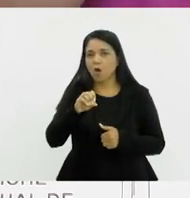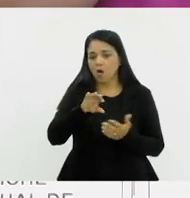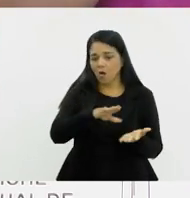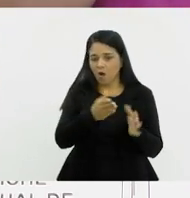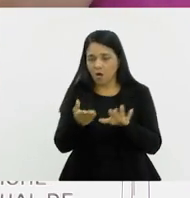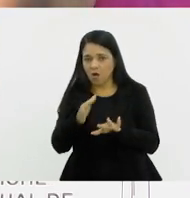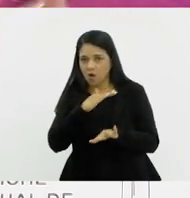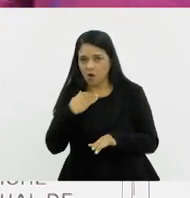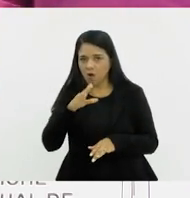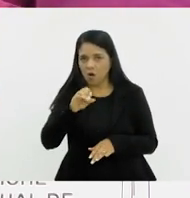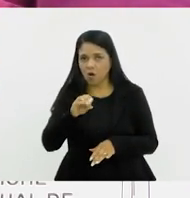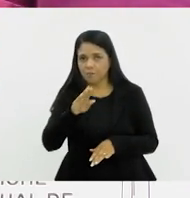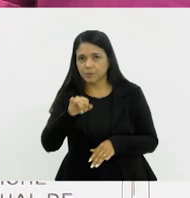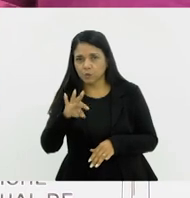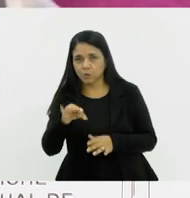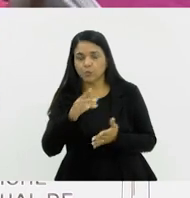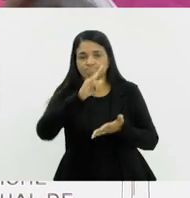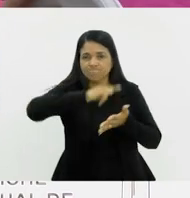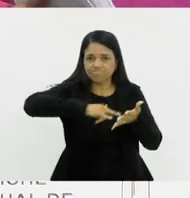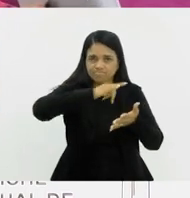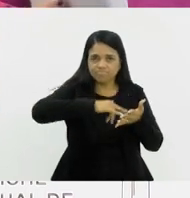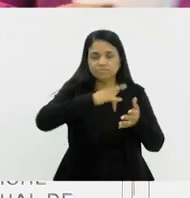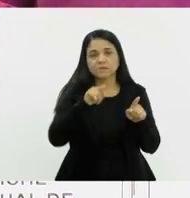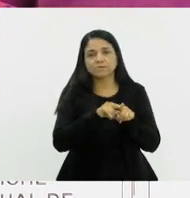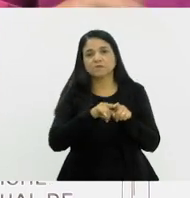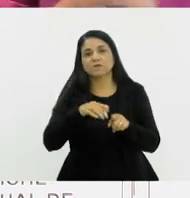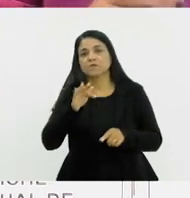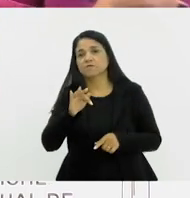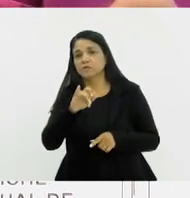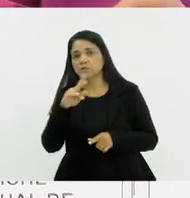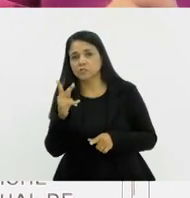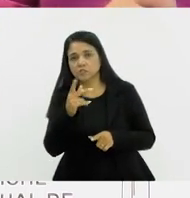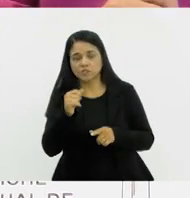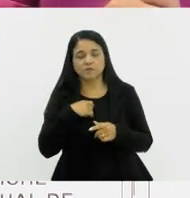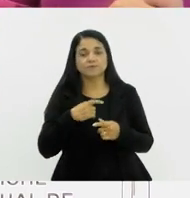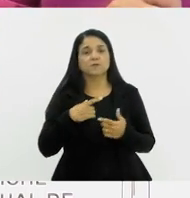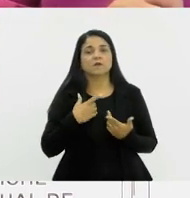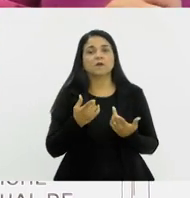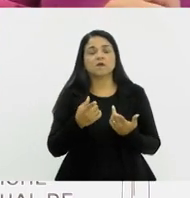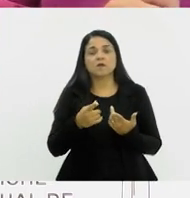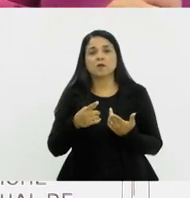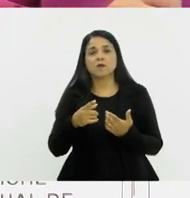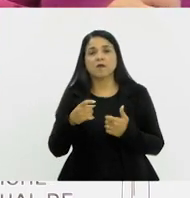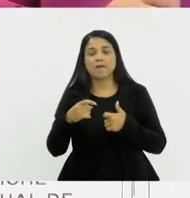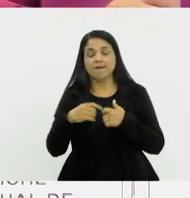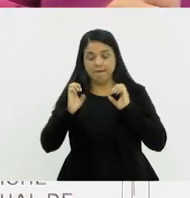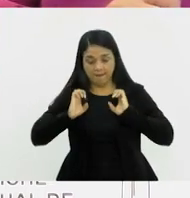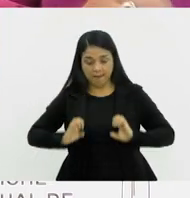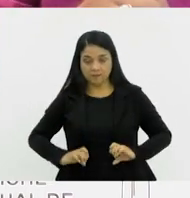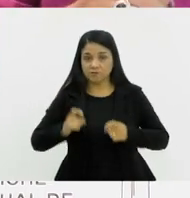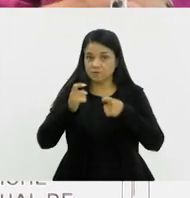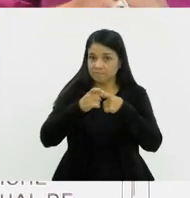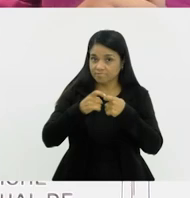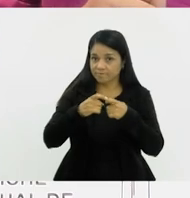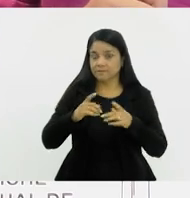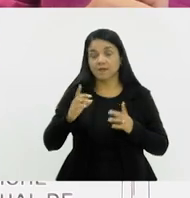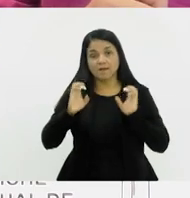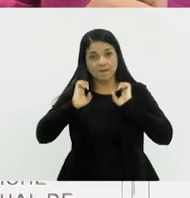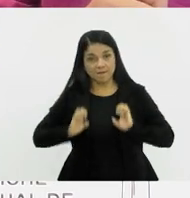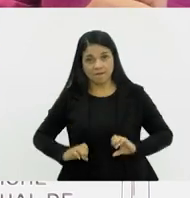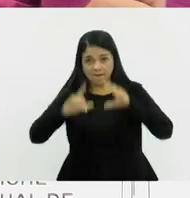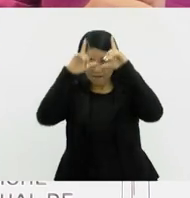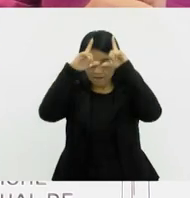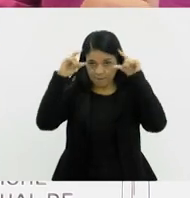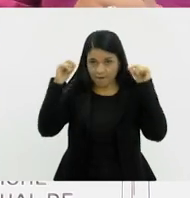prontuário, comissão de controle de infecção hospitalar, comissão de ética médica, né, comissão de ética de enfermagem, núcleo de segurança